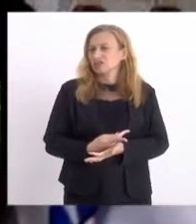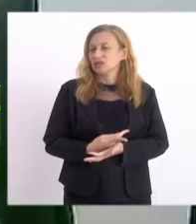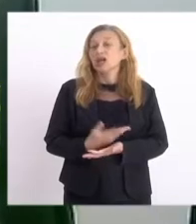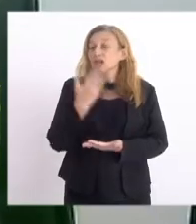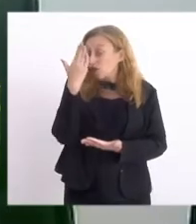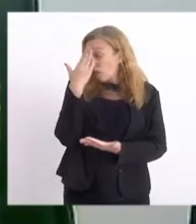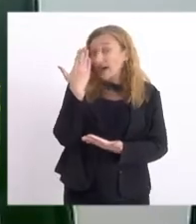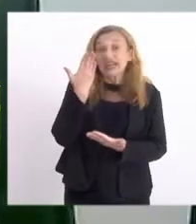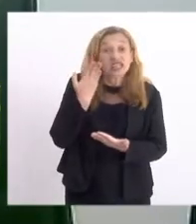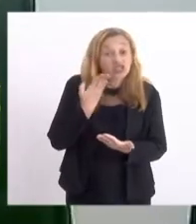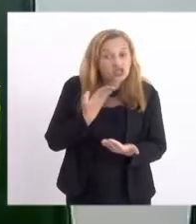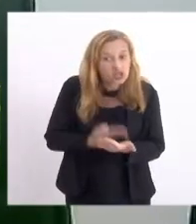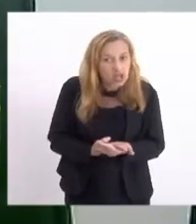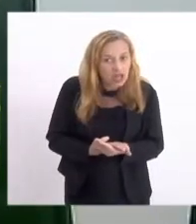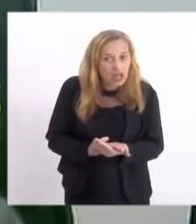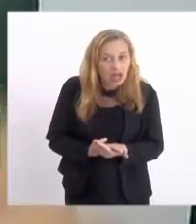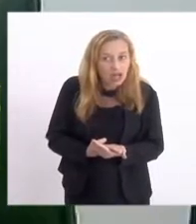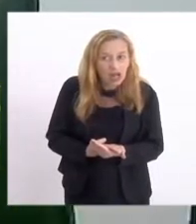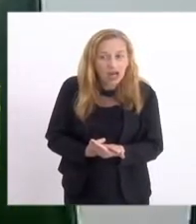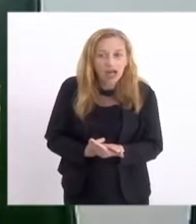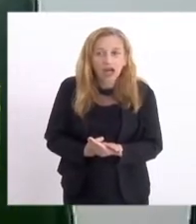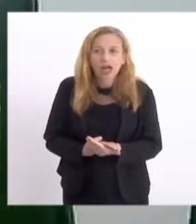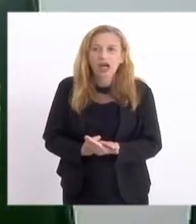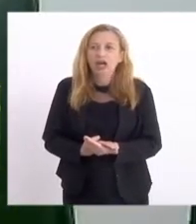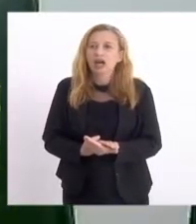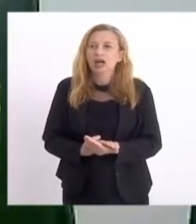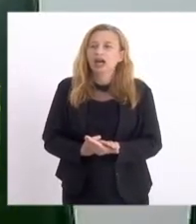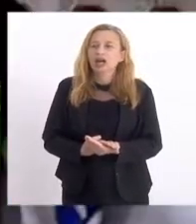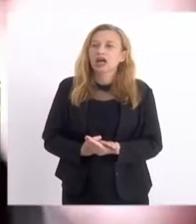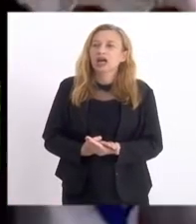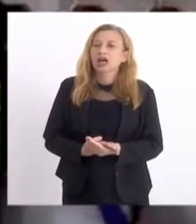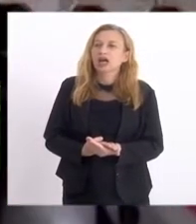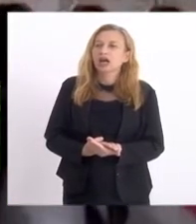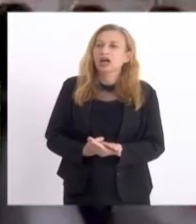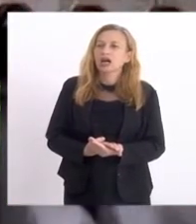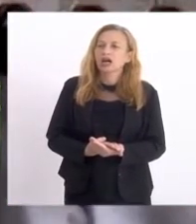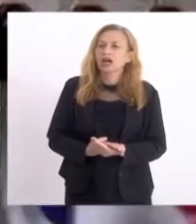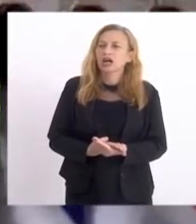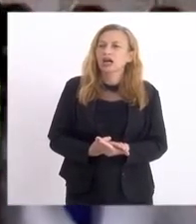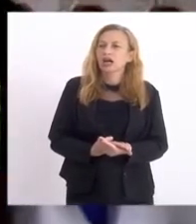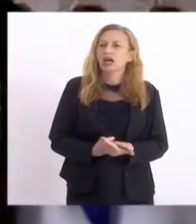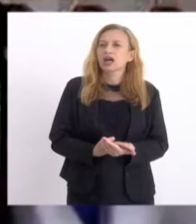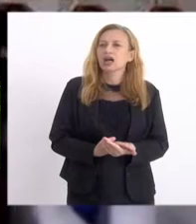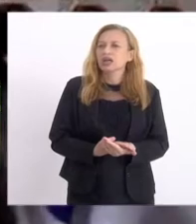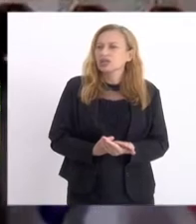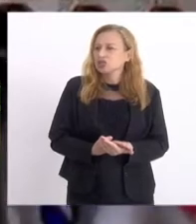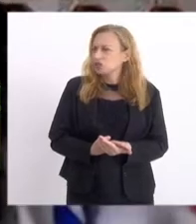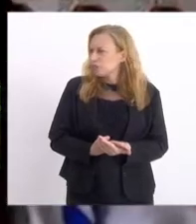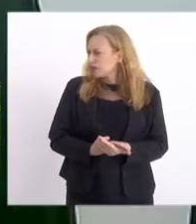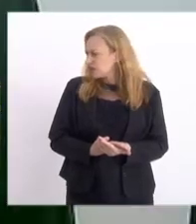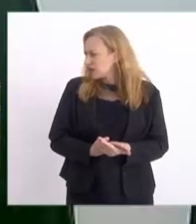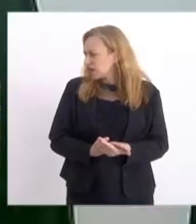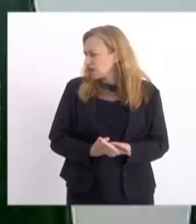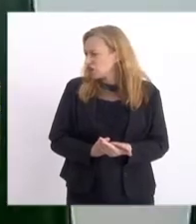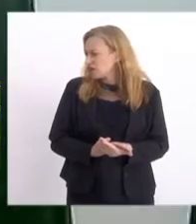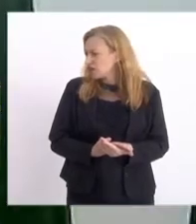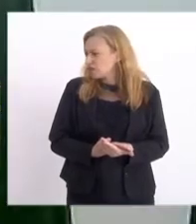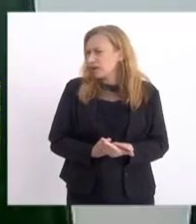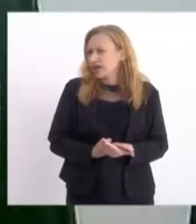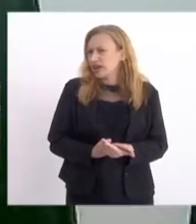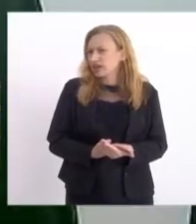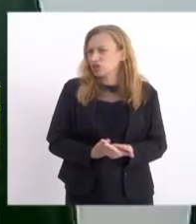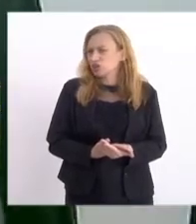Acreditar que há cristofobia é direito individual, mas quando a gente olha para o conceito